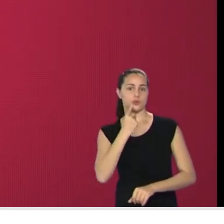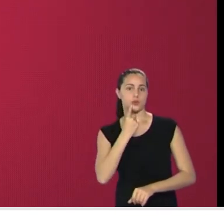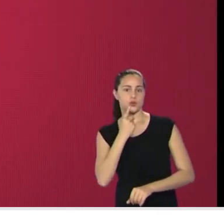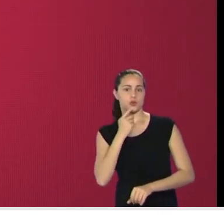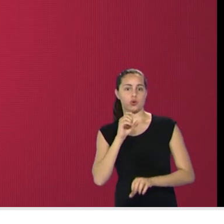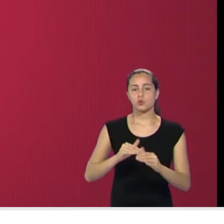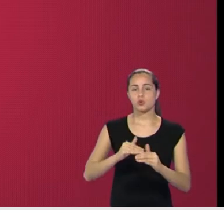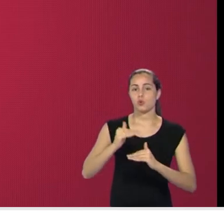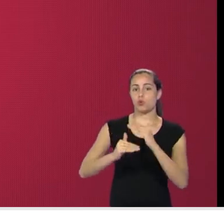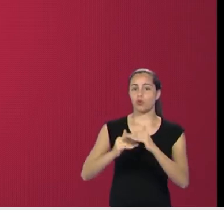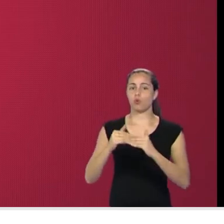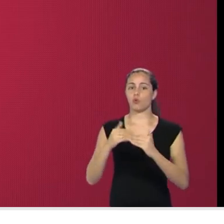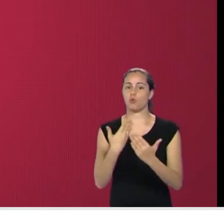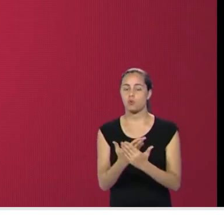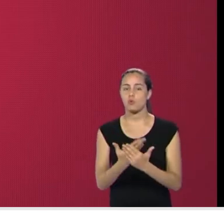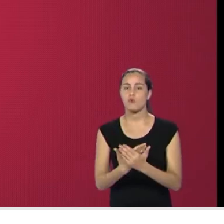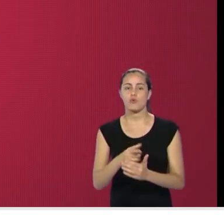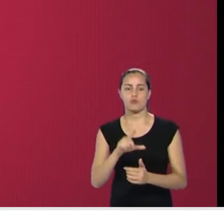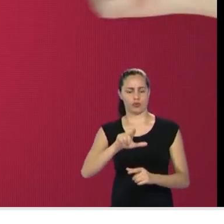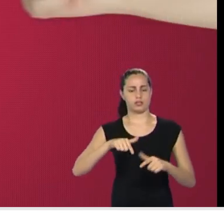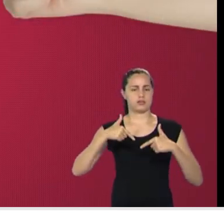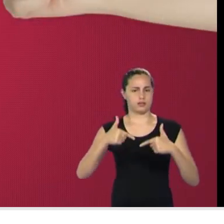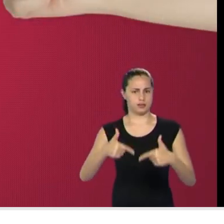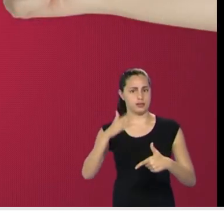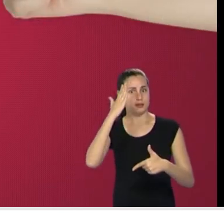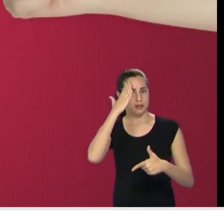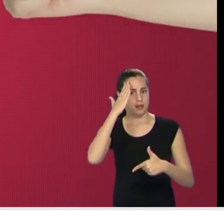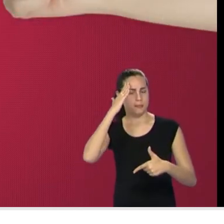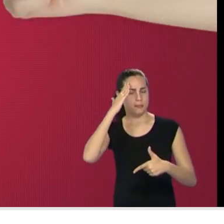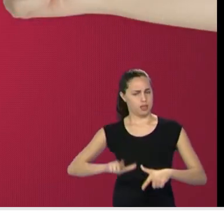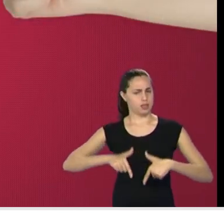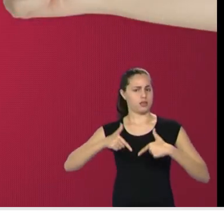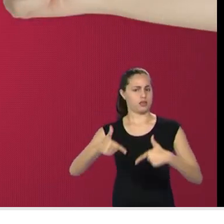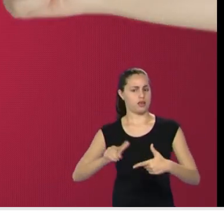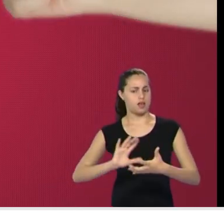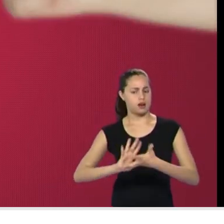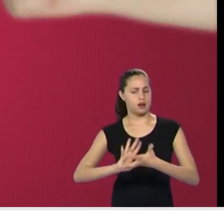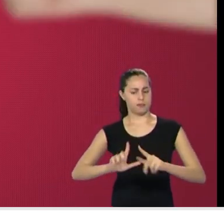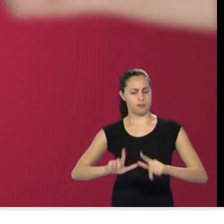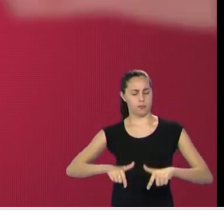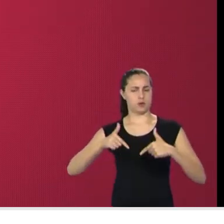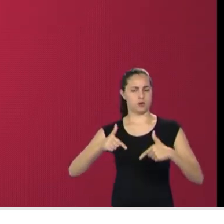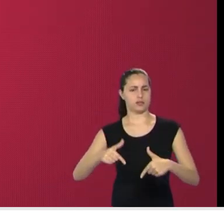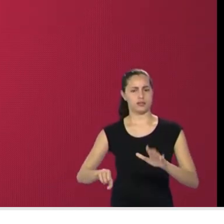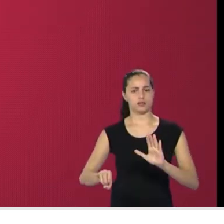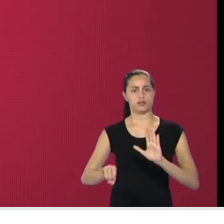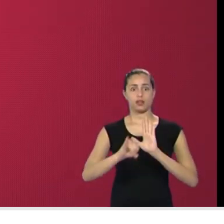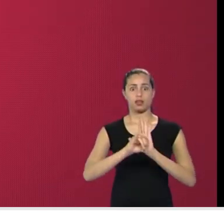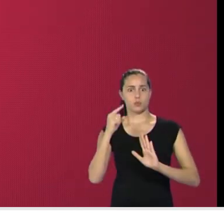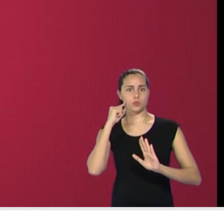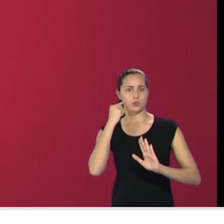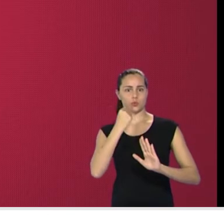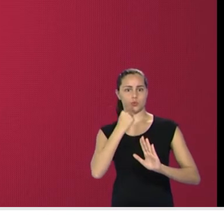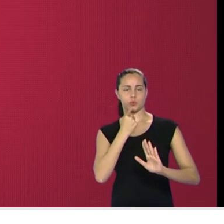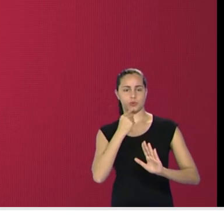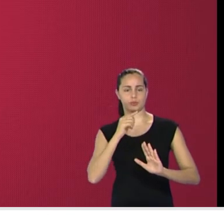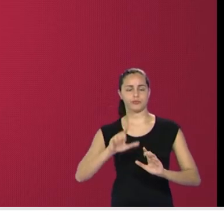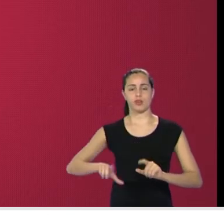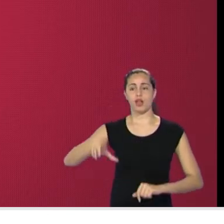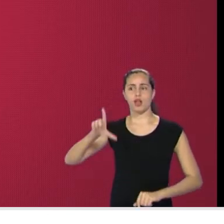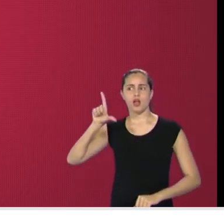que o ensino de Libras é uma conquista para a comunidade surda. Também precisaria relacionar o tipo e grau de surdez com o